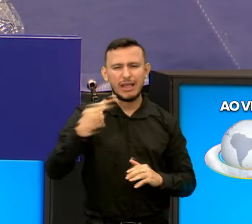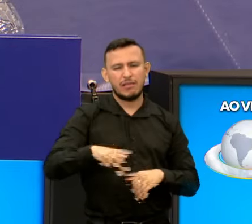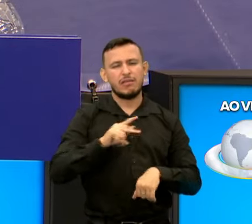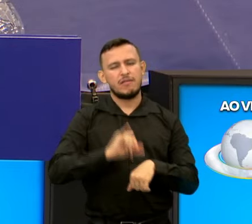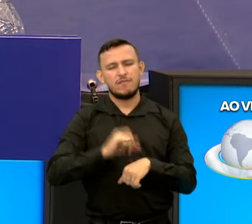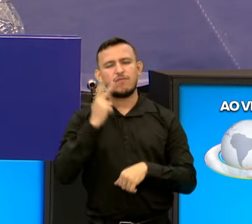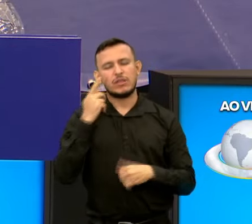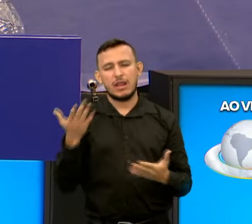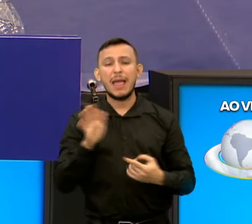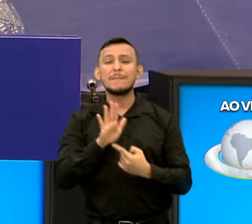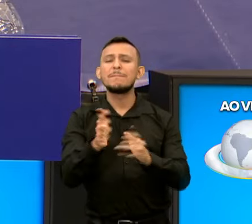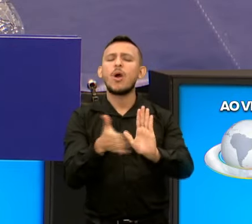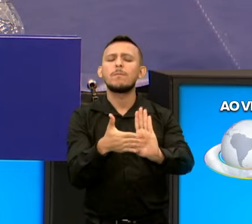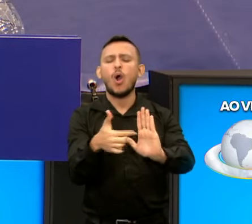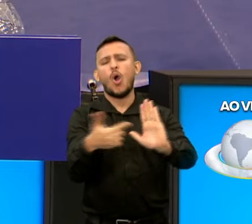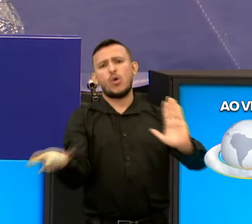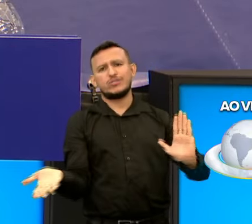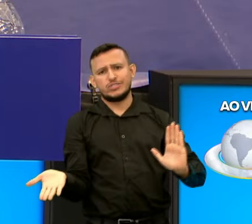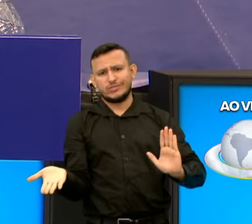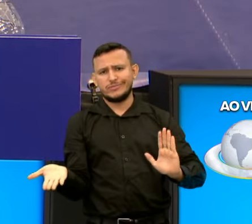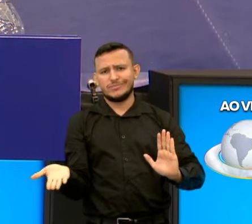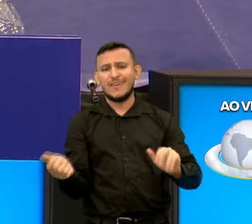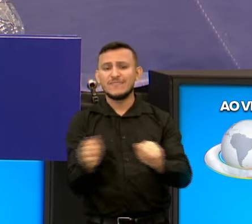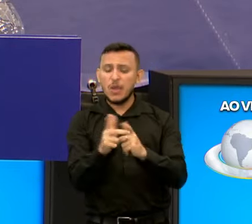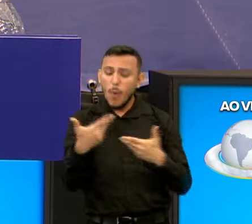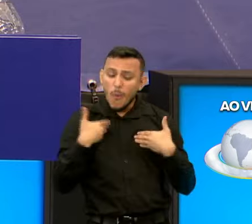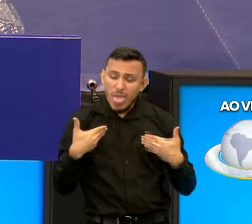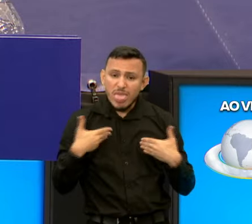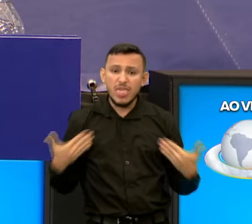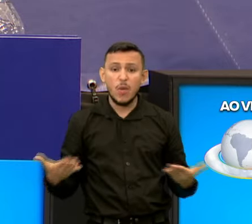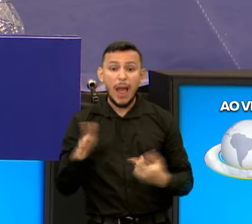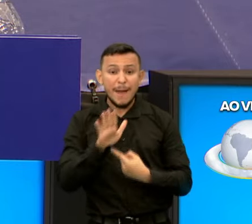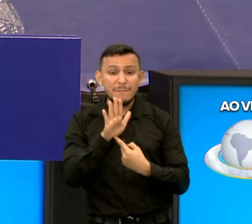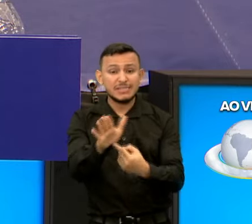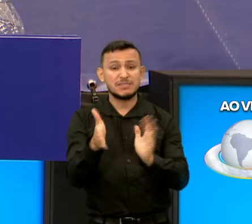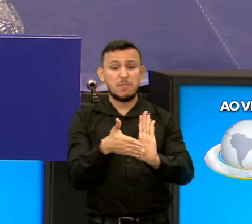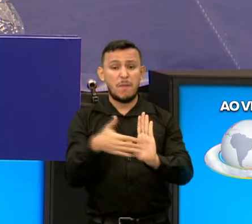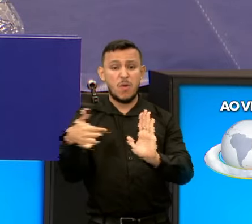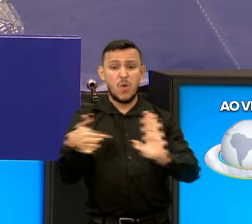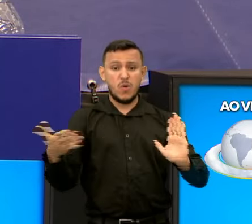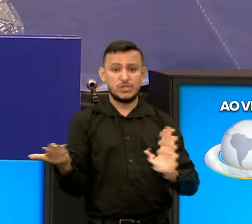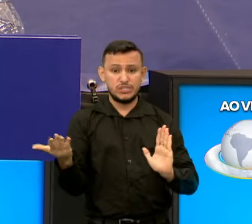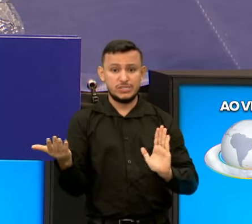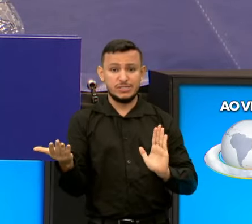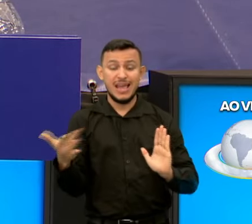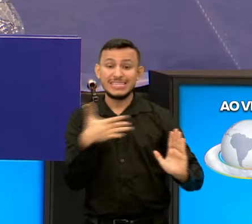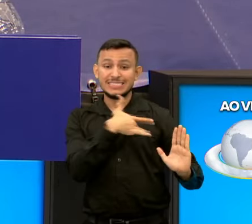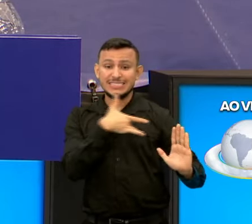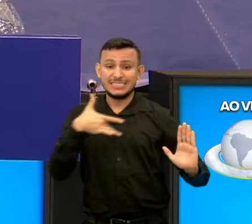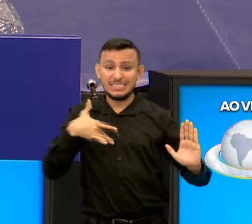fortalecense, apresente propostas, faça como eu estou fazendo, apresentando propostas